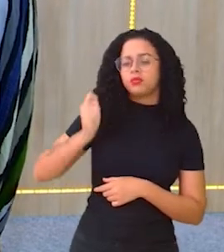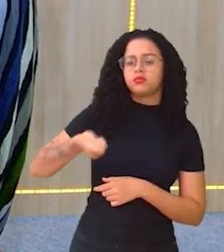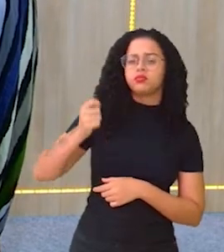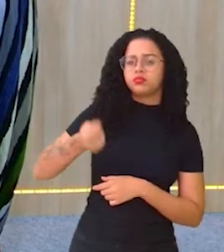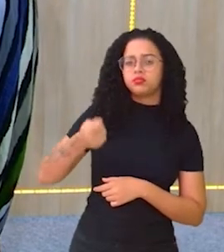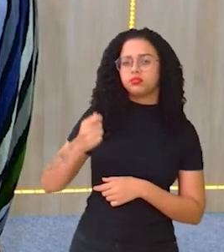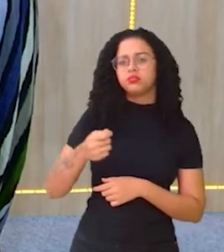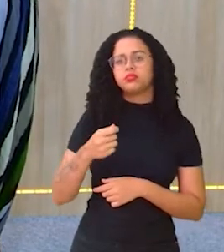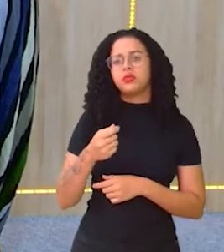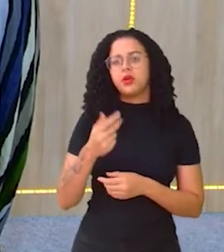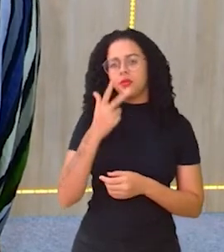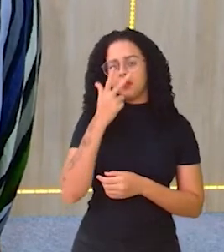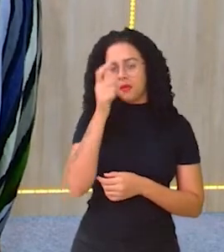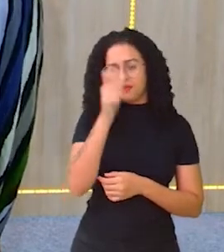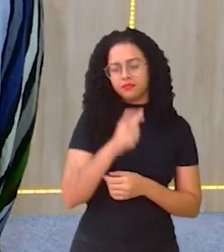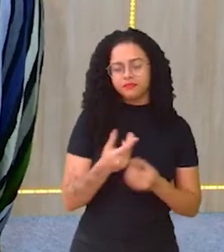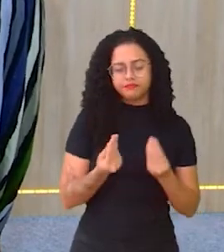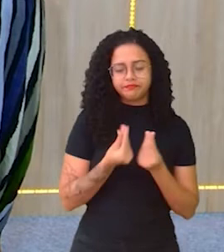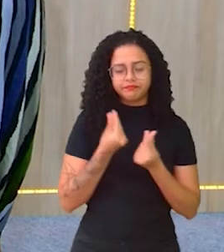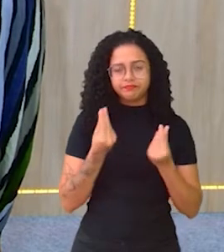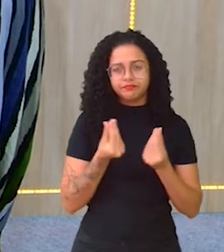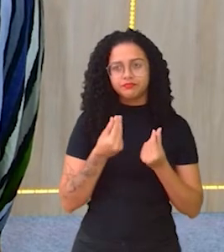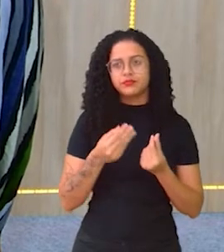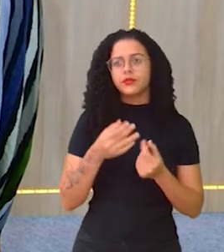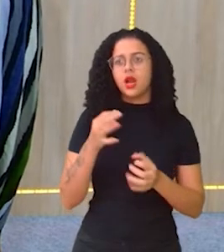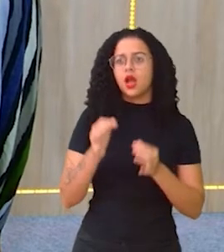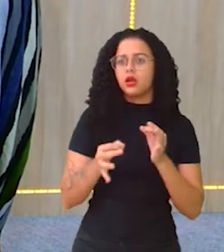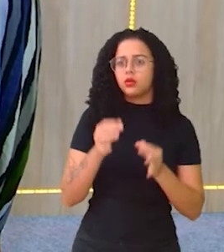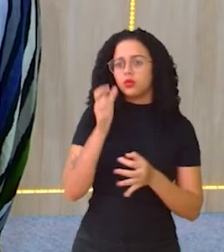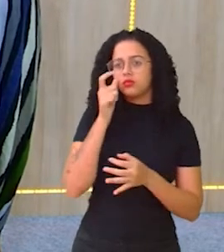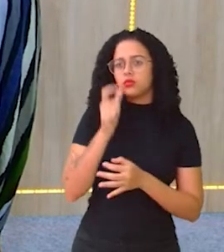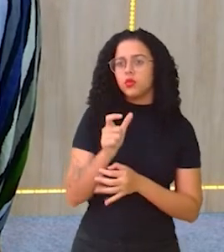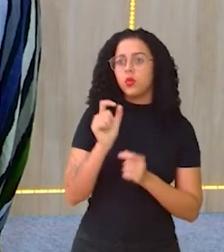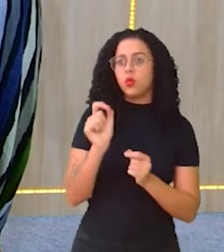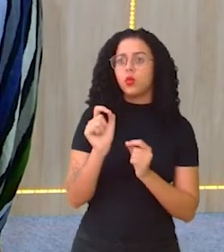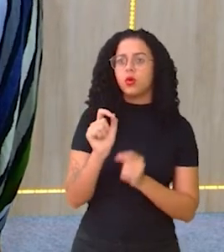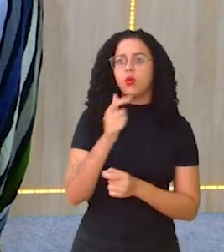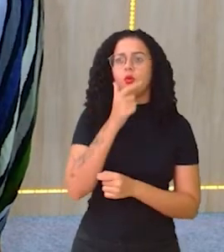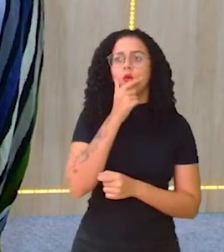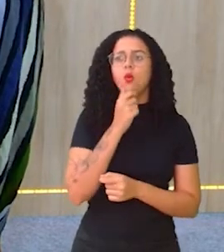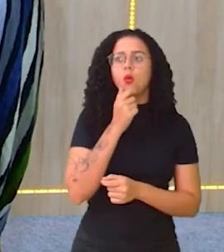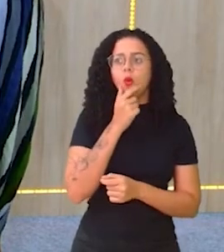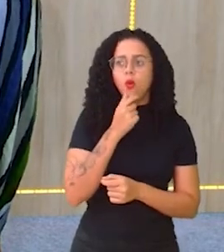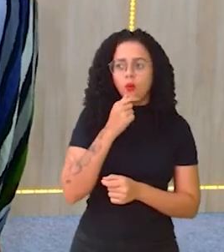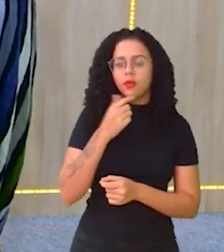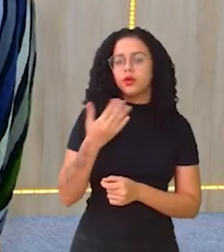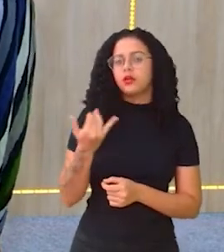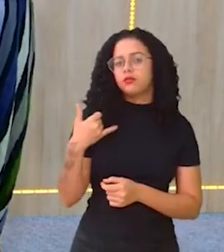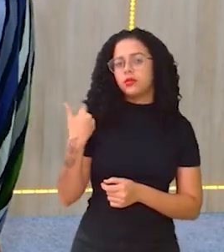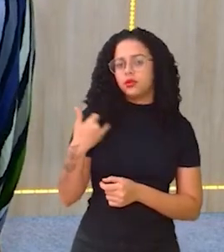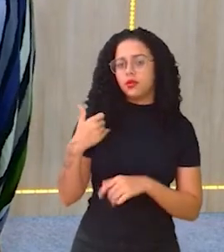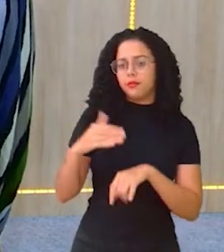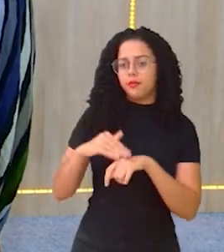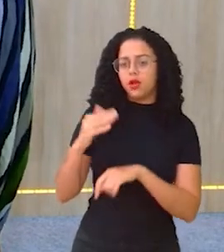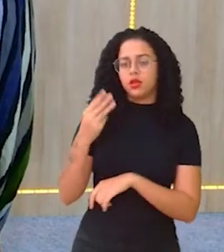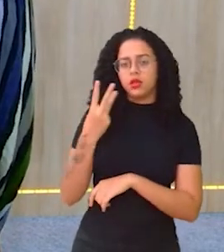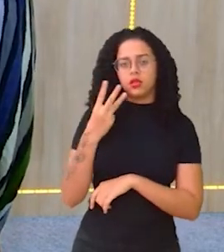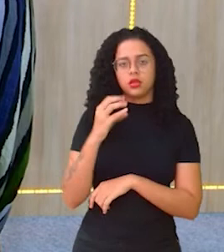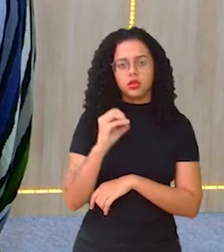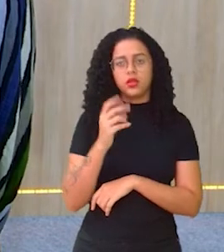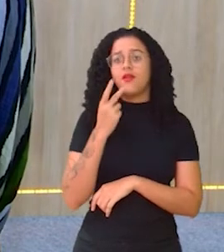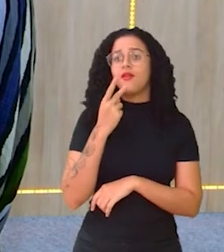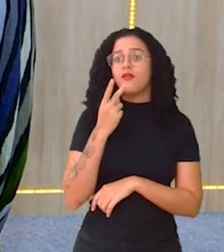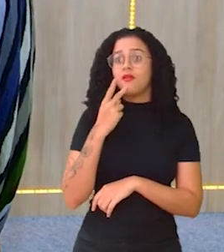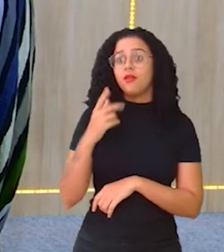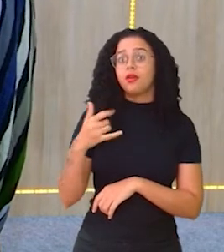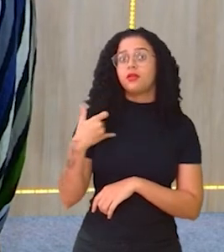um exemplo que julgamos bem interessante, de que um rapaz, já na nossa faixa etária, mais de 30 anos, falar que